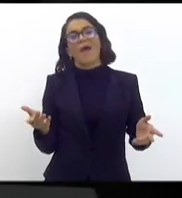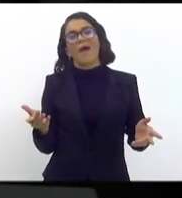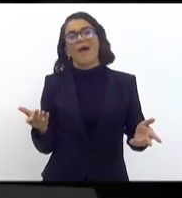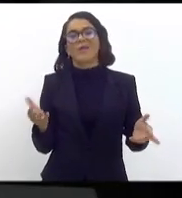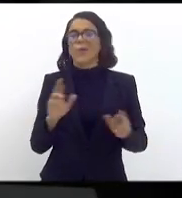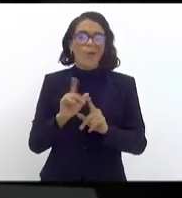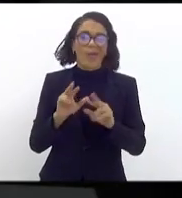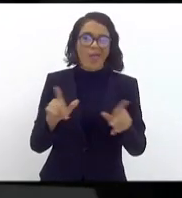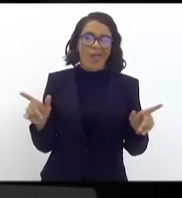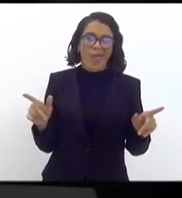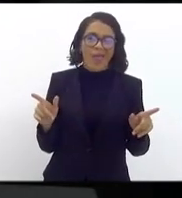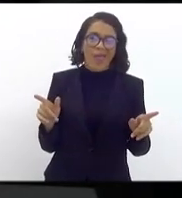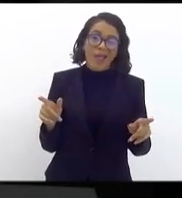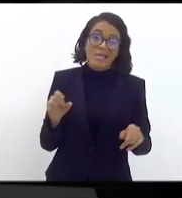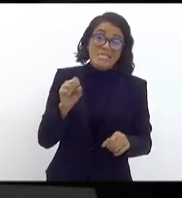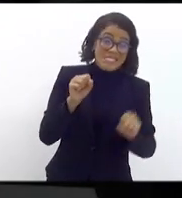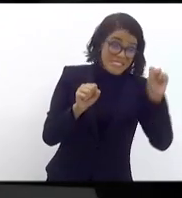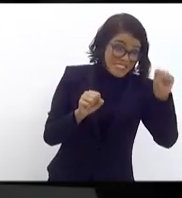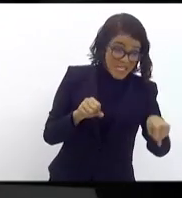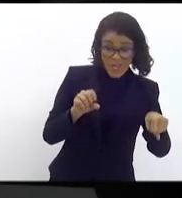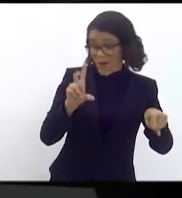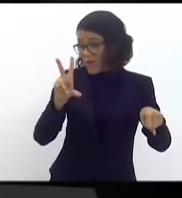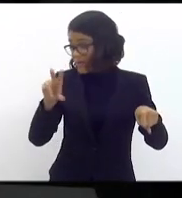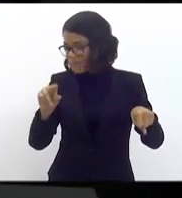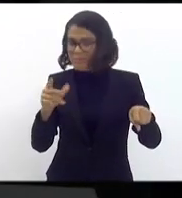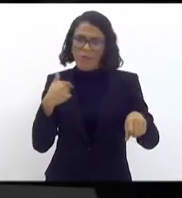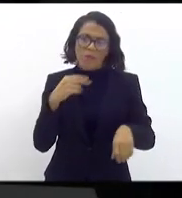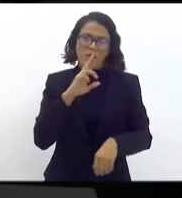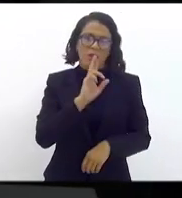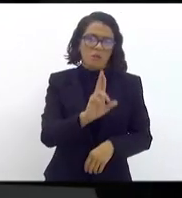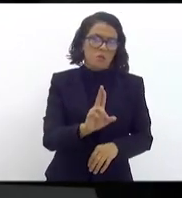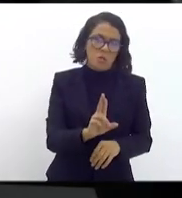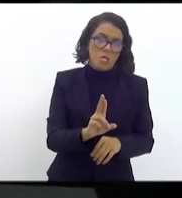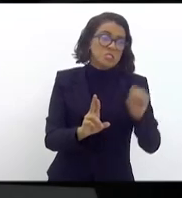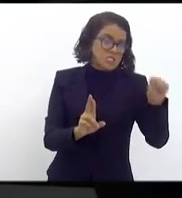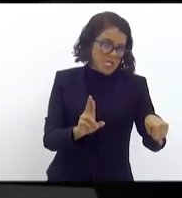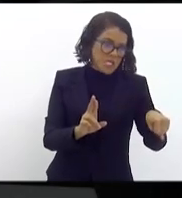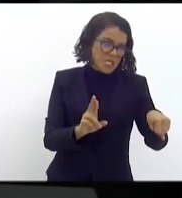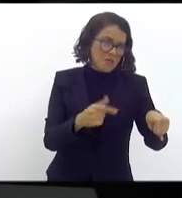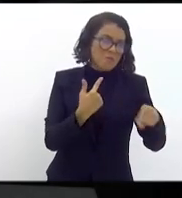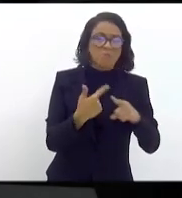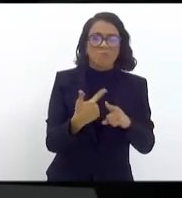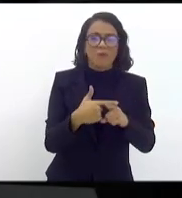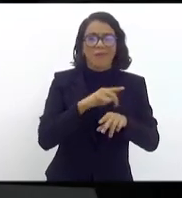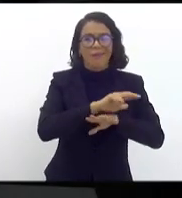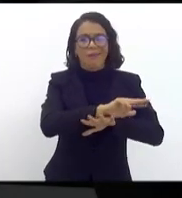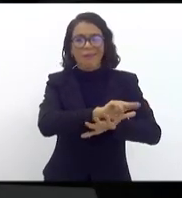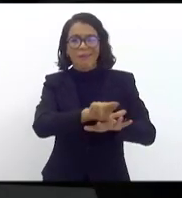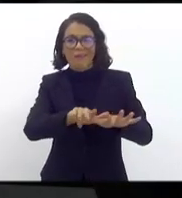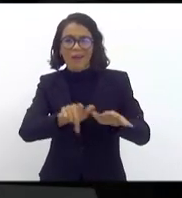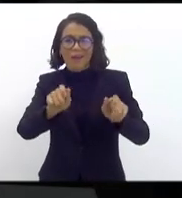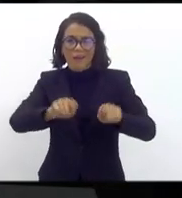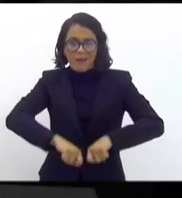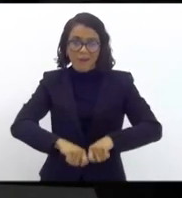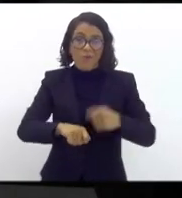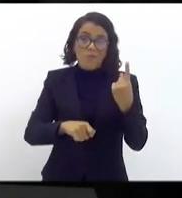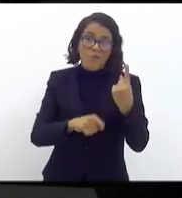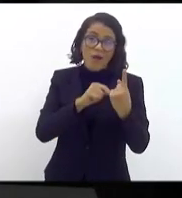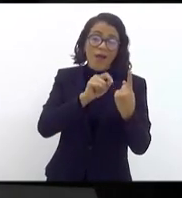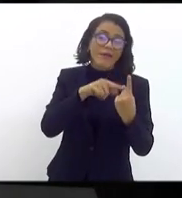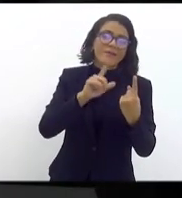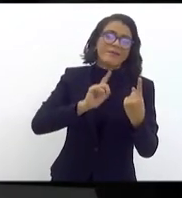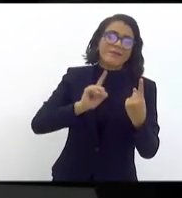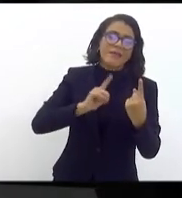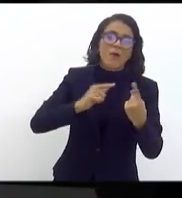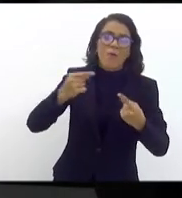Então não é isso. É porque se é sim ou não, eu não posso lhe responder sim, porque há várias possibilidades. Uma delas é haver, por